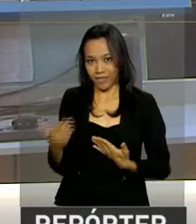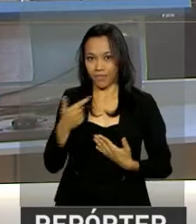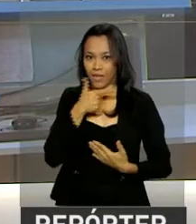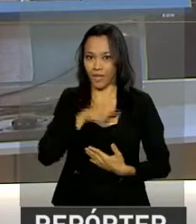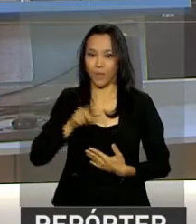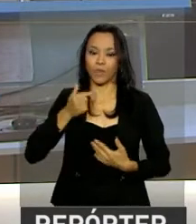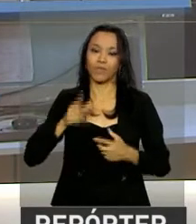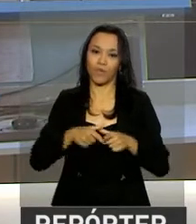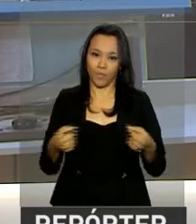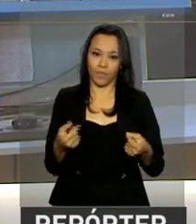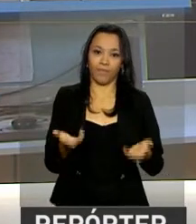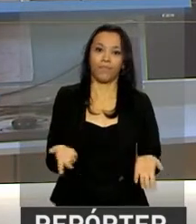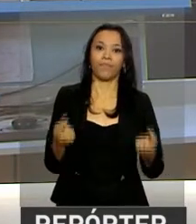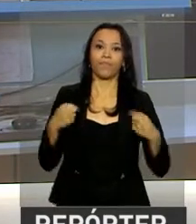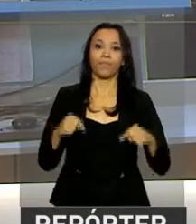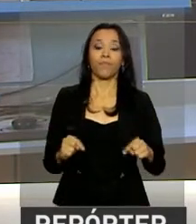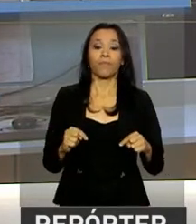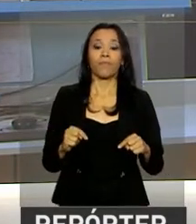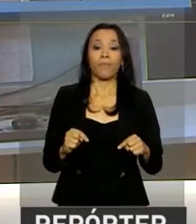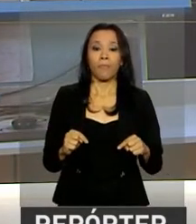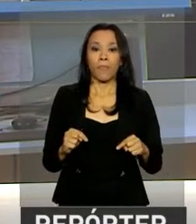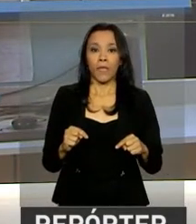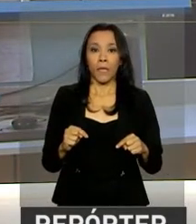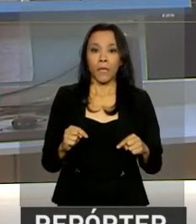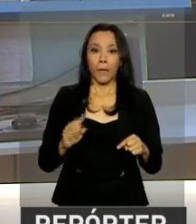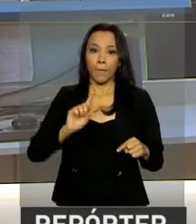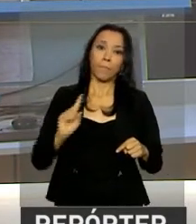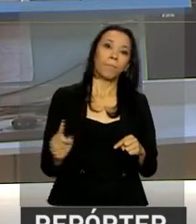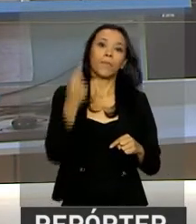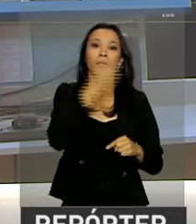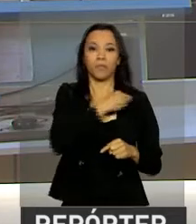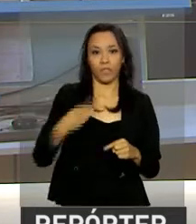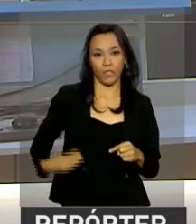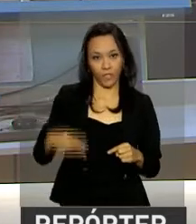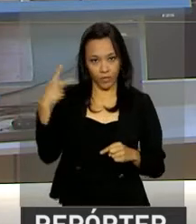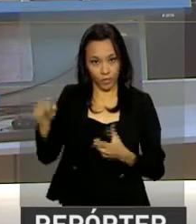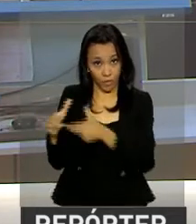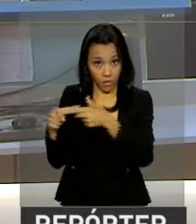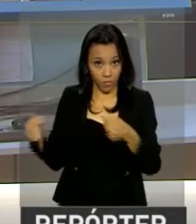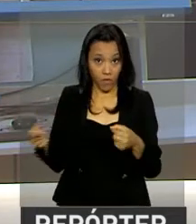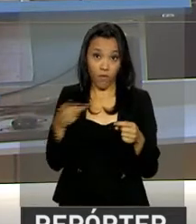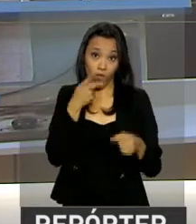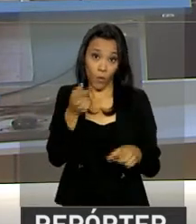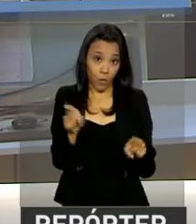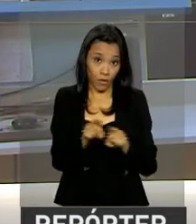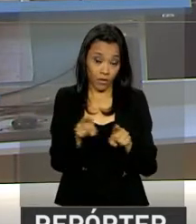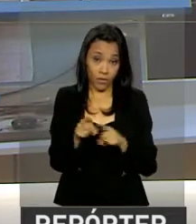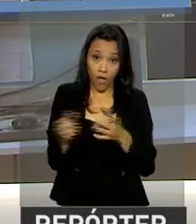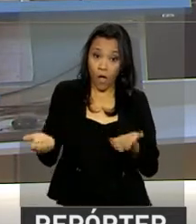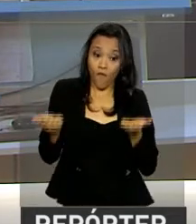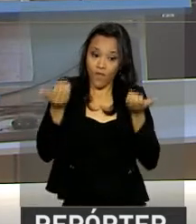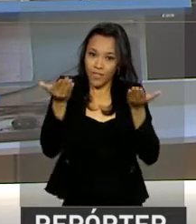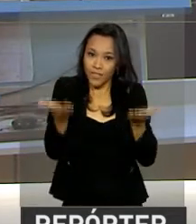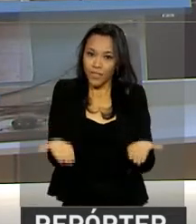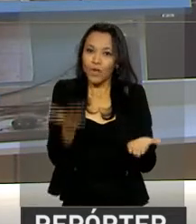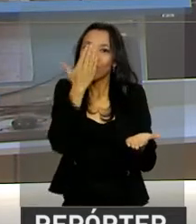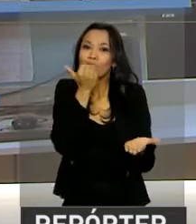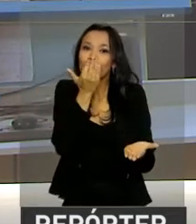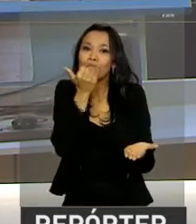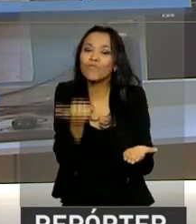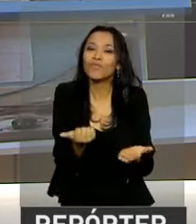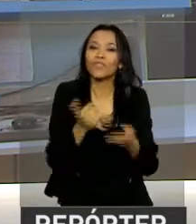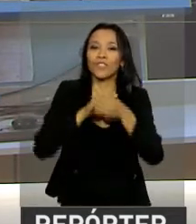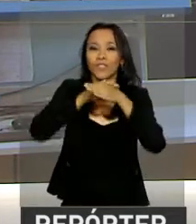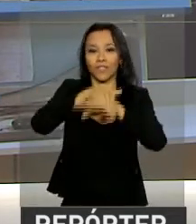e o primeiro-ministro eo primeiro-ministro japonês shinzo abe também ofereceu um jantar ao presidente michel temer